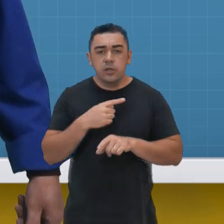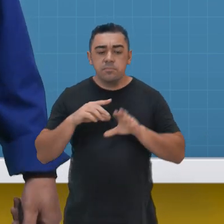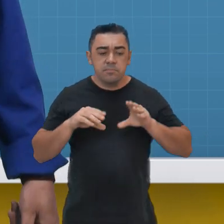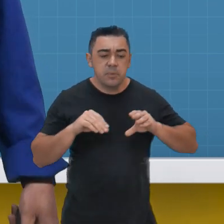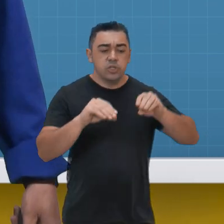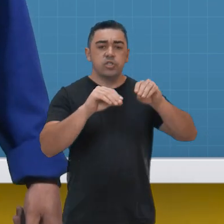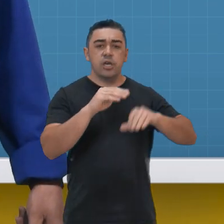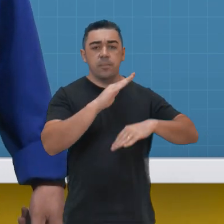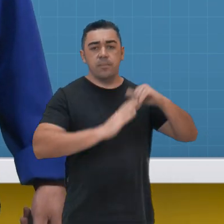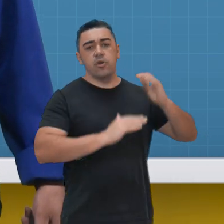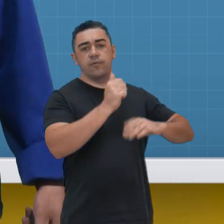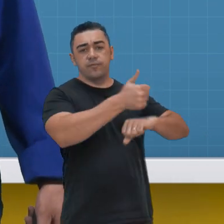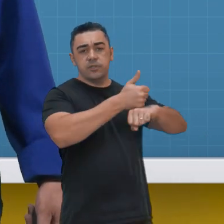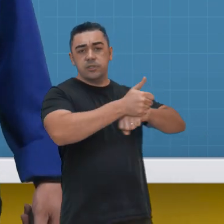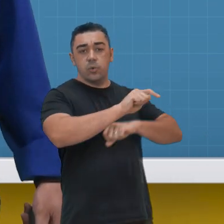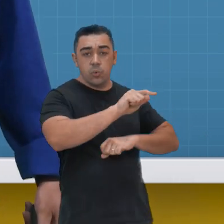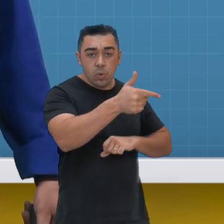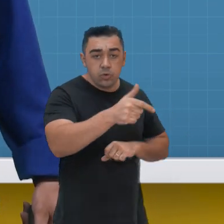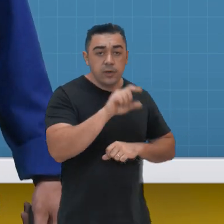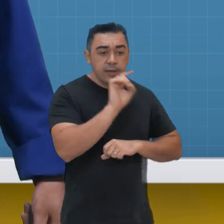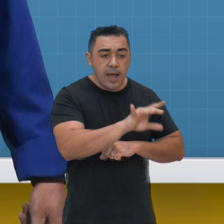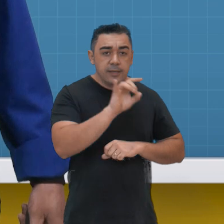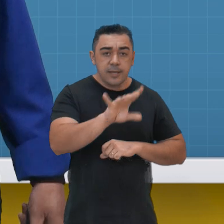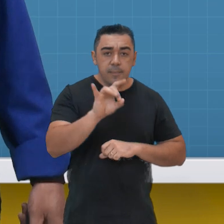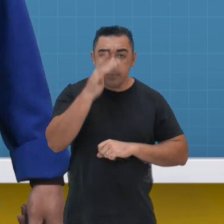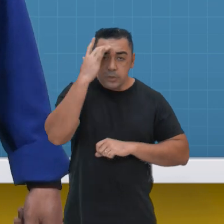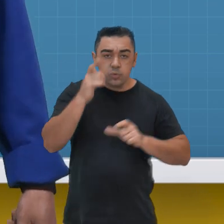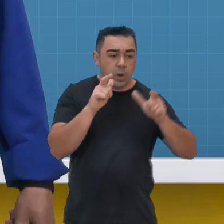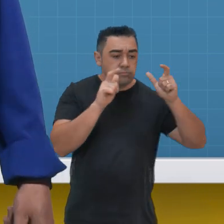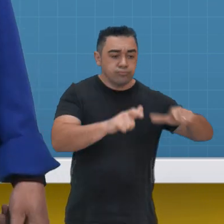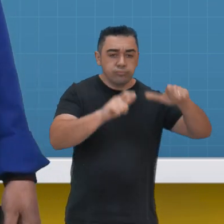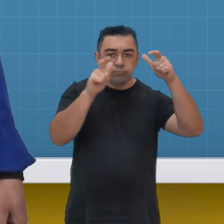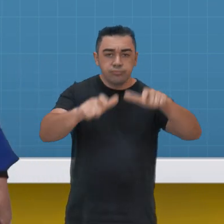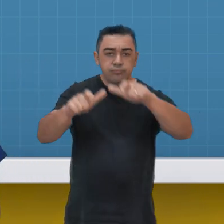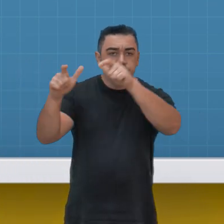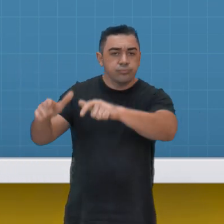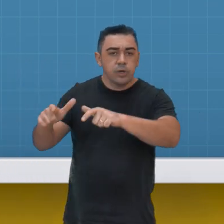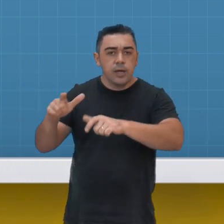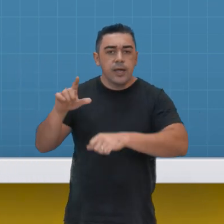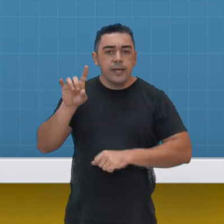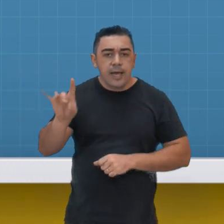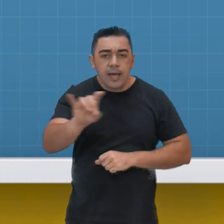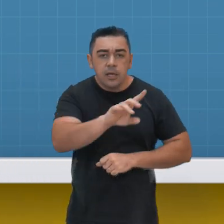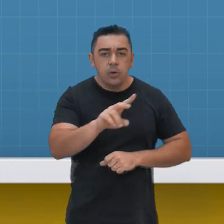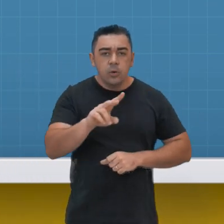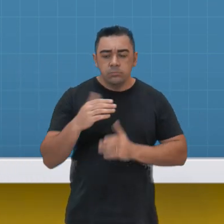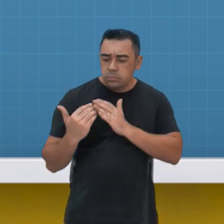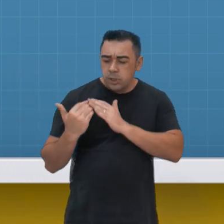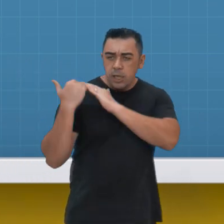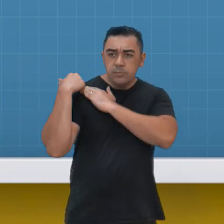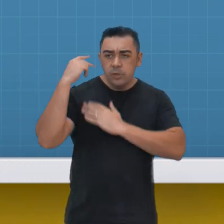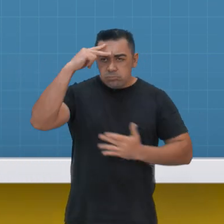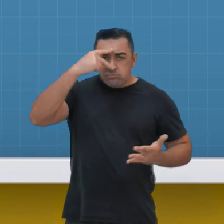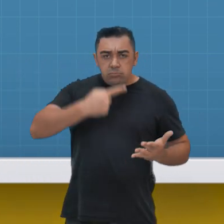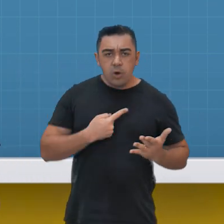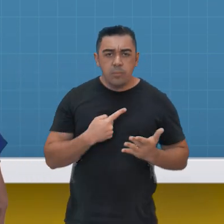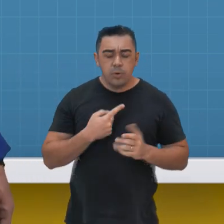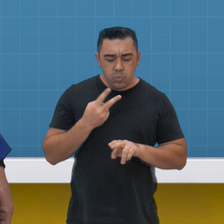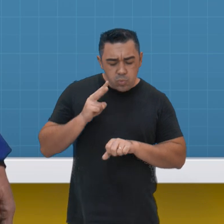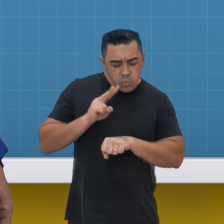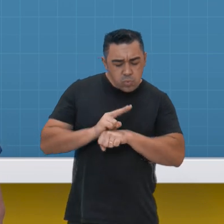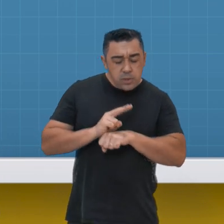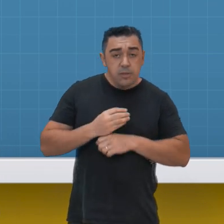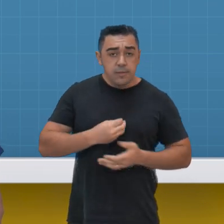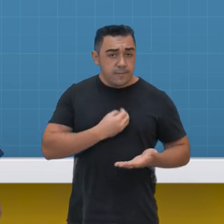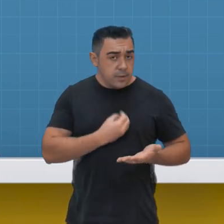meter o bedelho lá na profissão alheia. Cada macaco no seu galho significa cada um cuidando da sua própria vida.